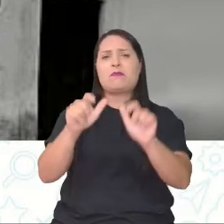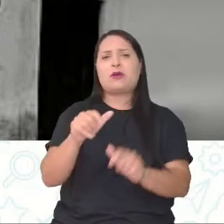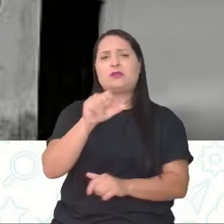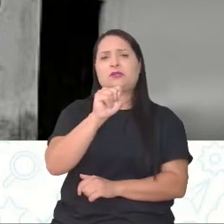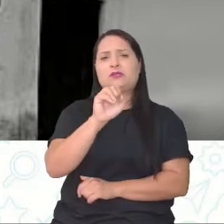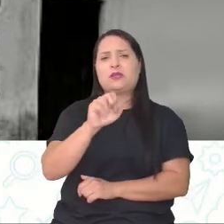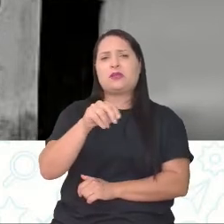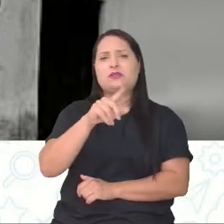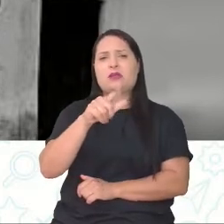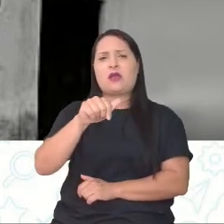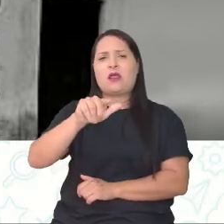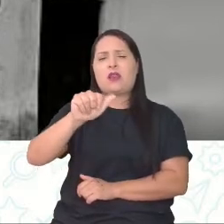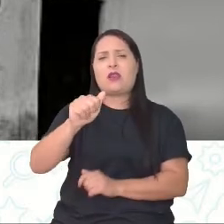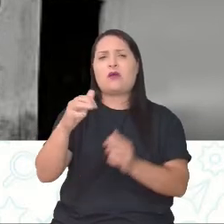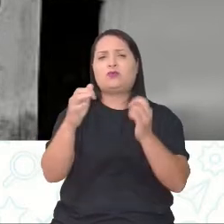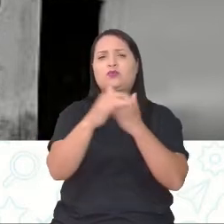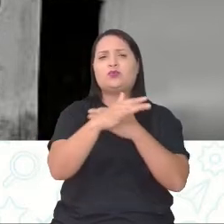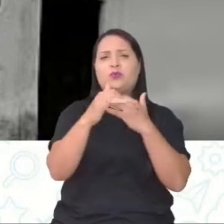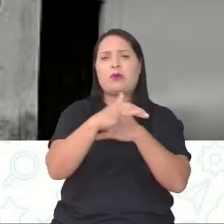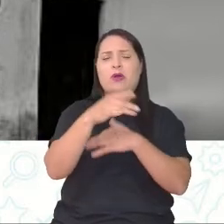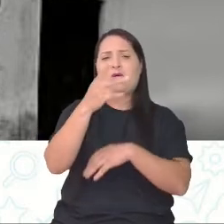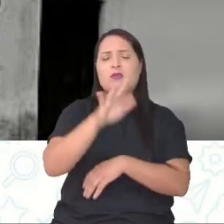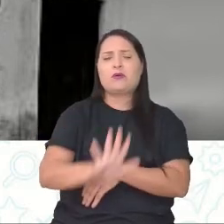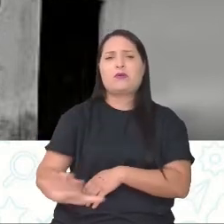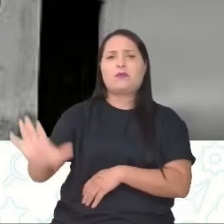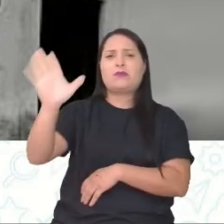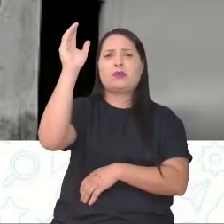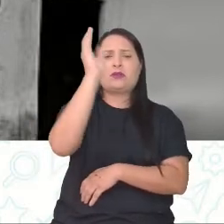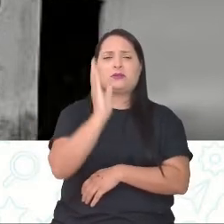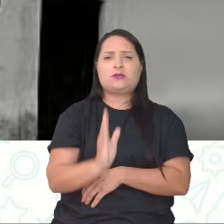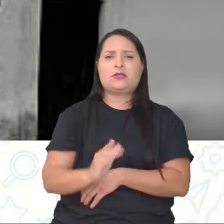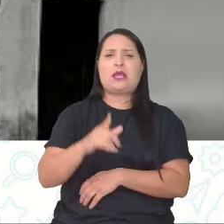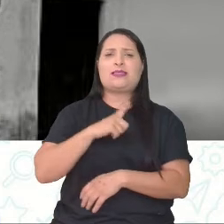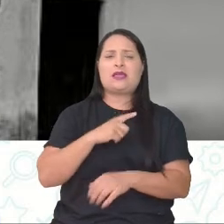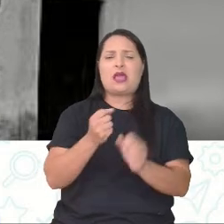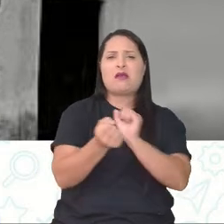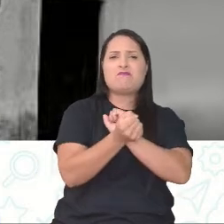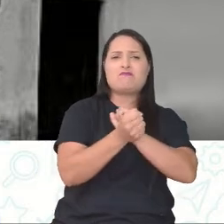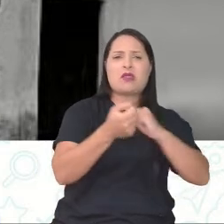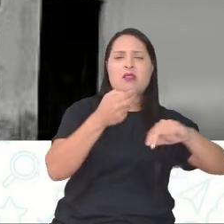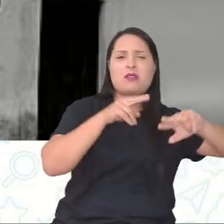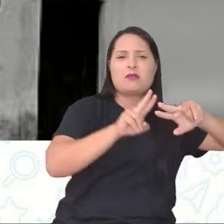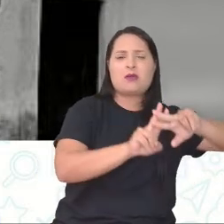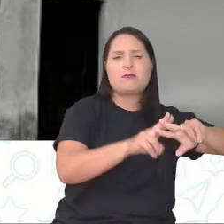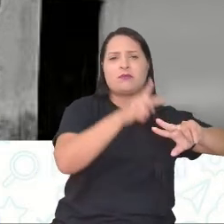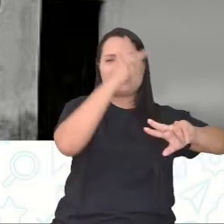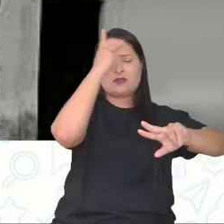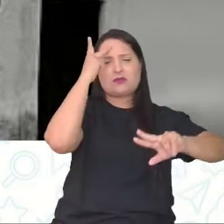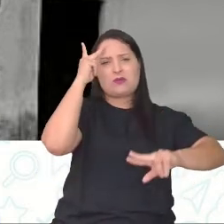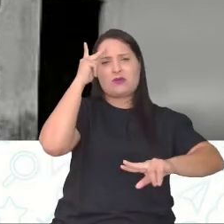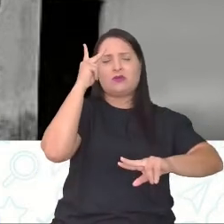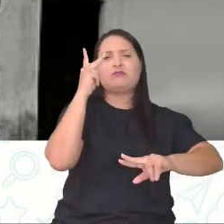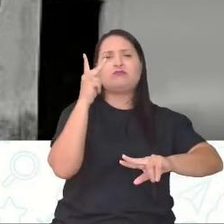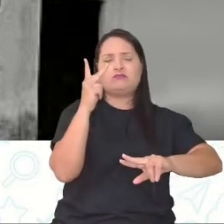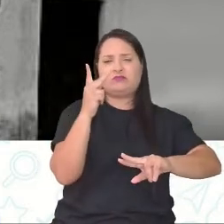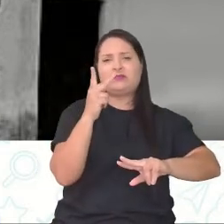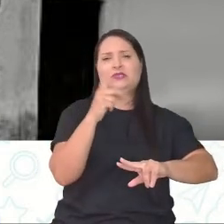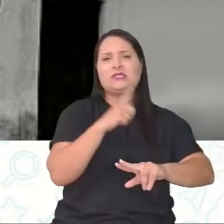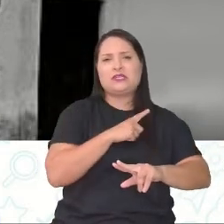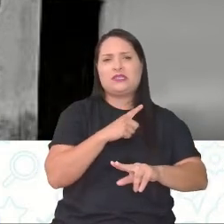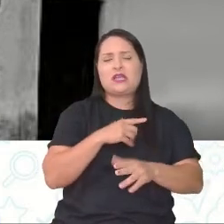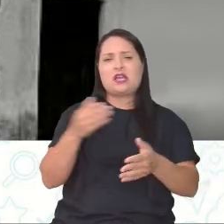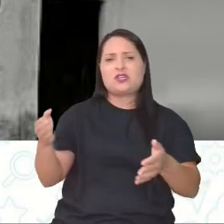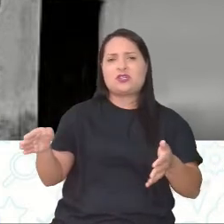urbanas do Brasil. Vejam aí, serviam para aprisionar as pessoas escravizadas que recentemente haviam